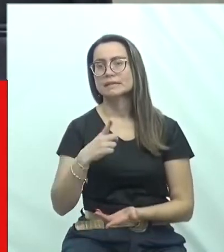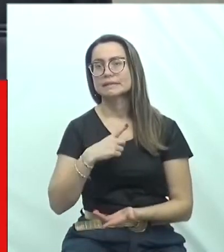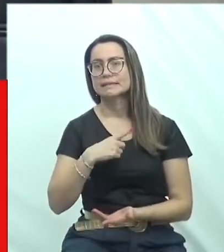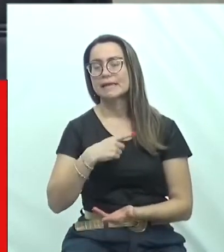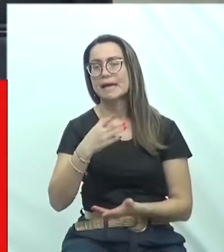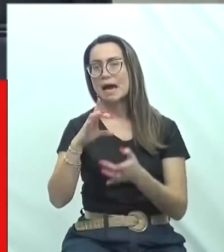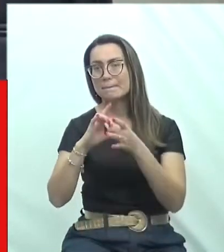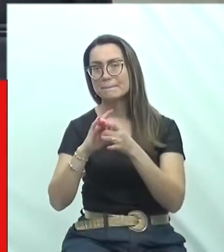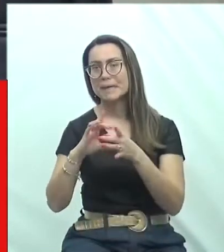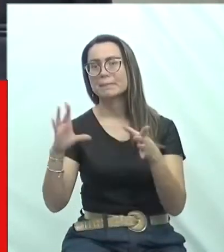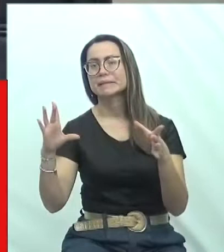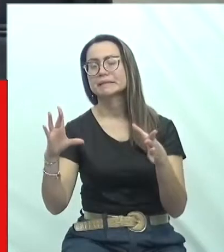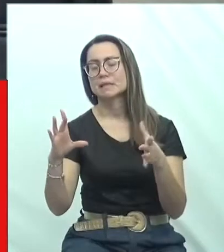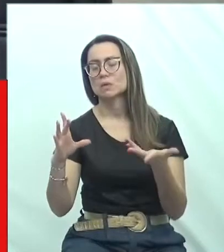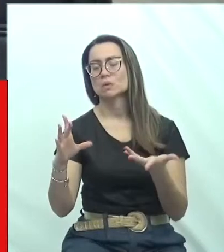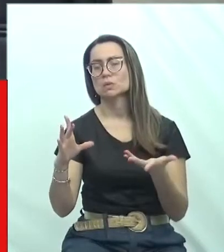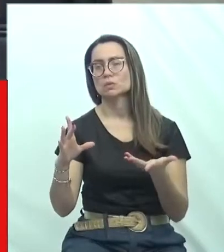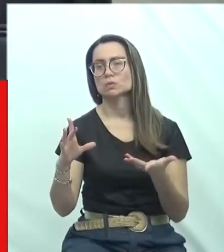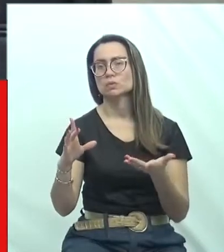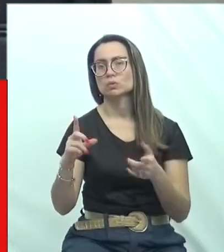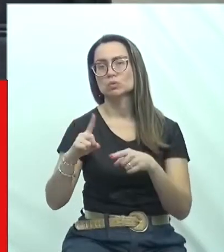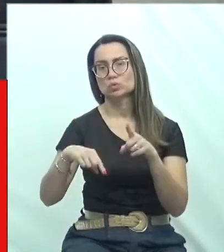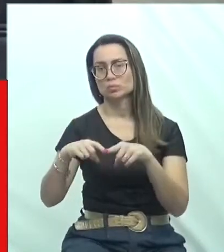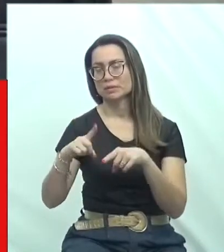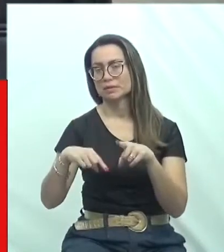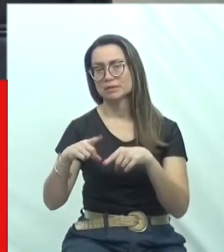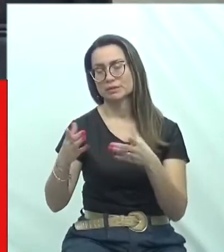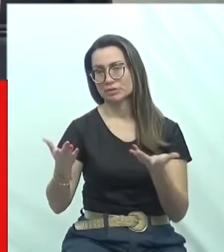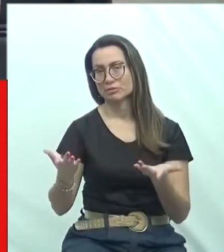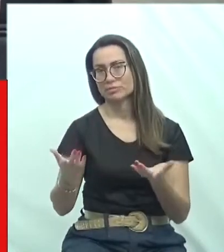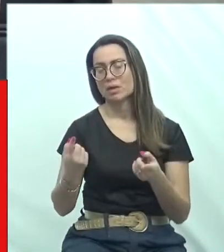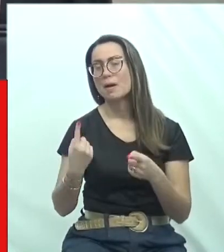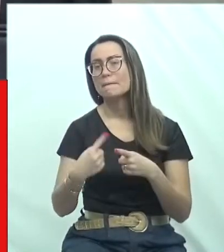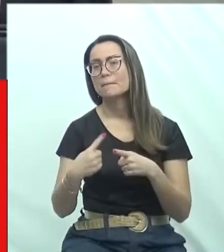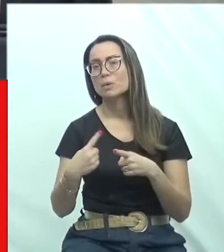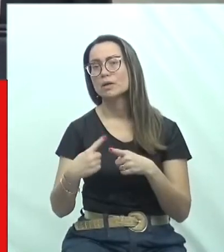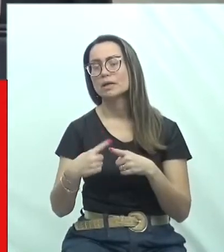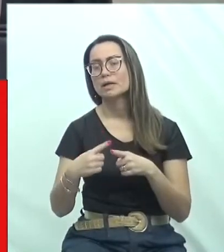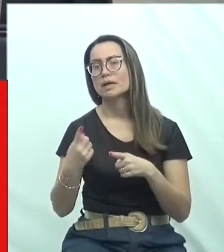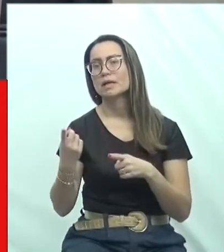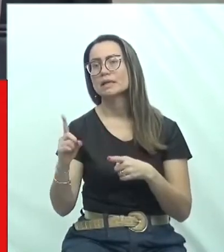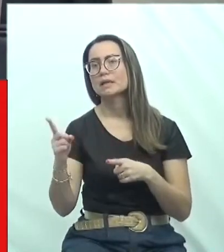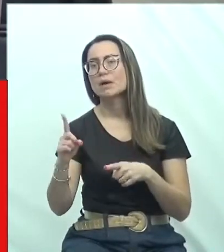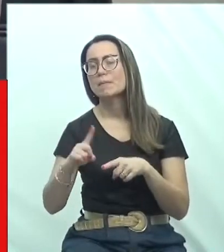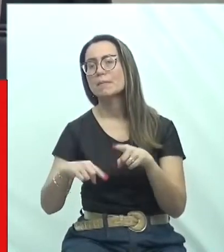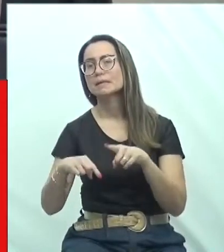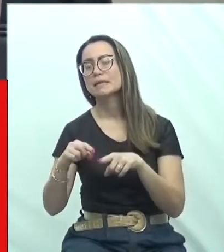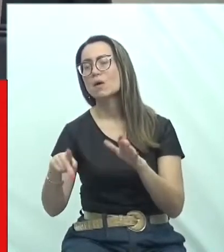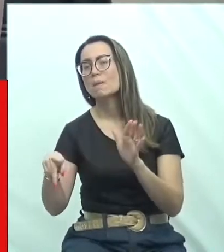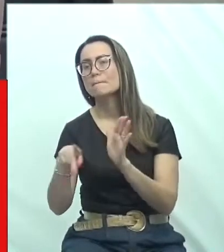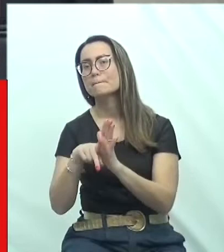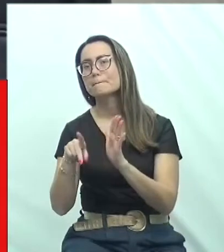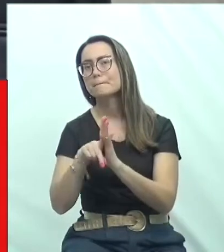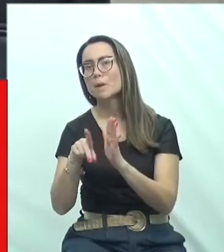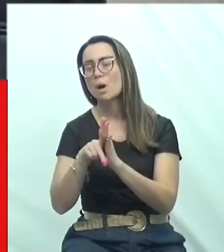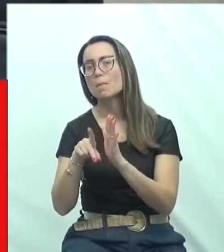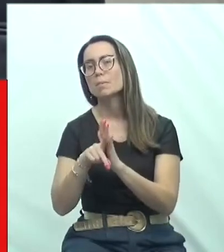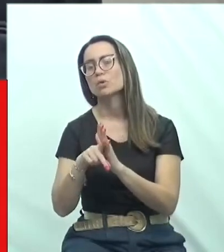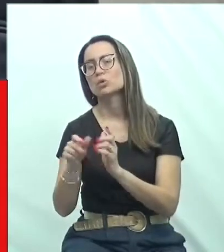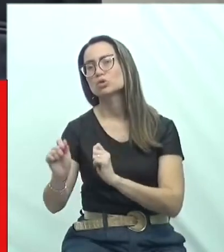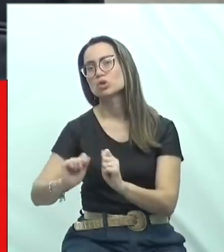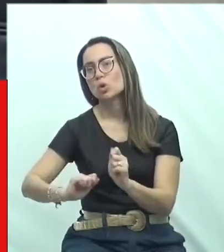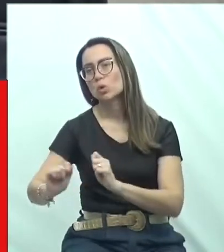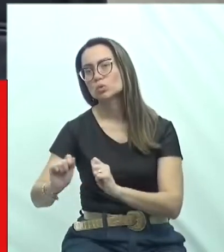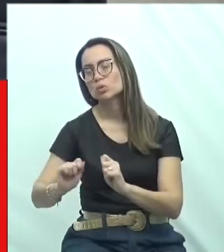ou autorização desses equipamentos, visto que não são instrumentos de medição ou medidas materializadas.